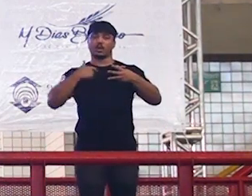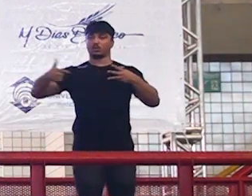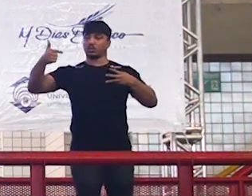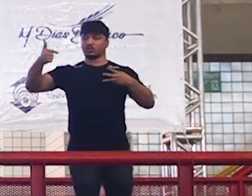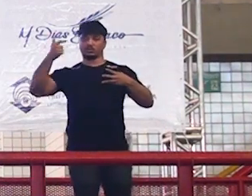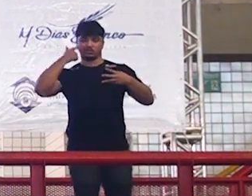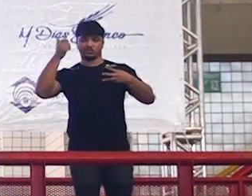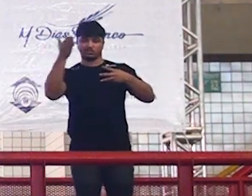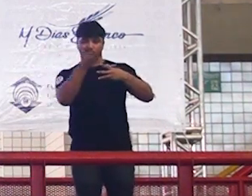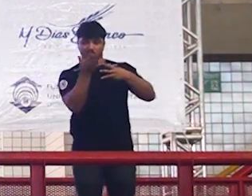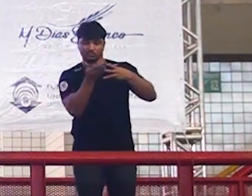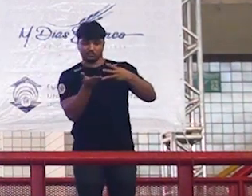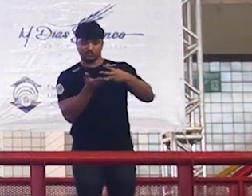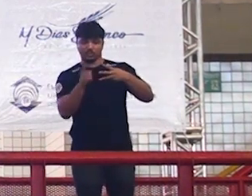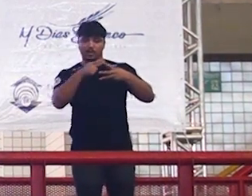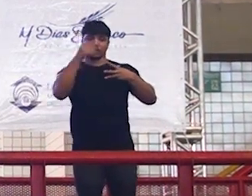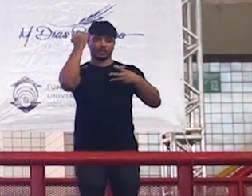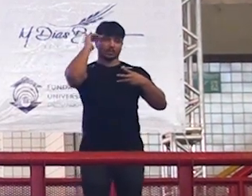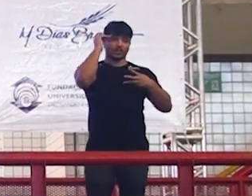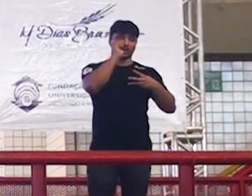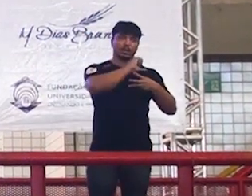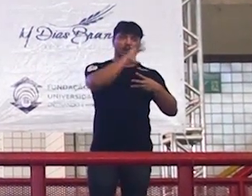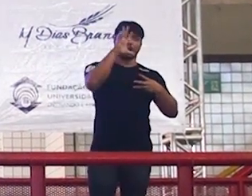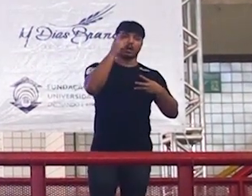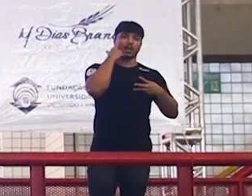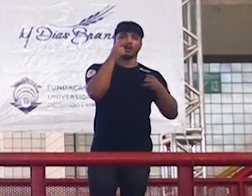1, entender a proposta.